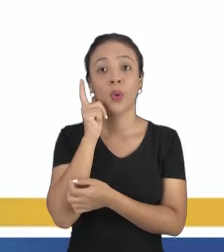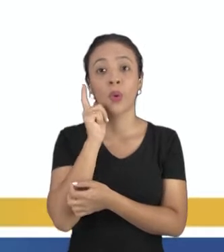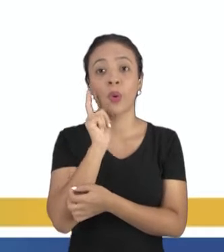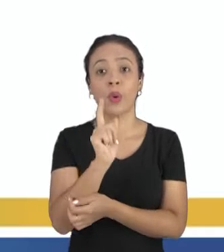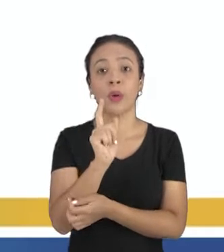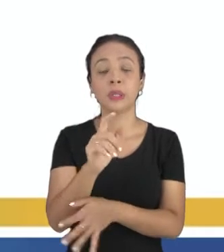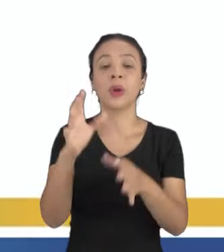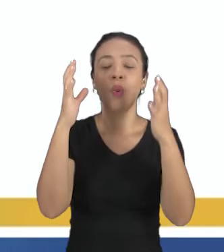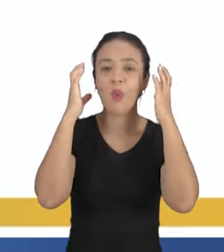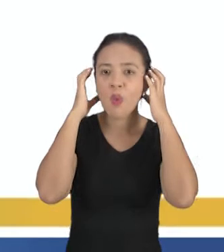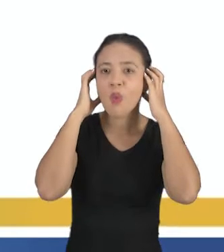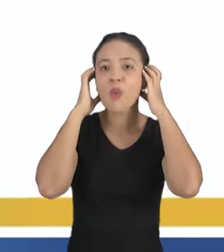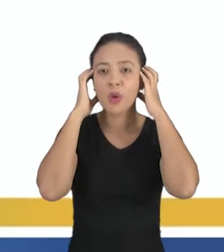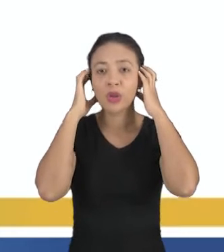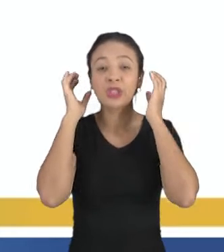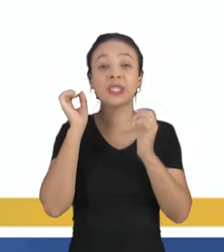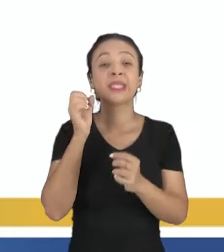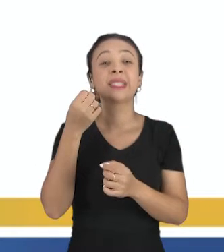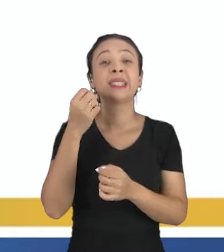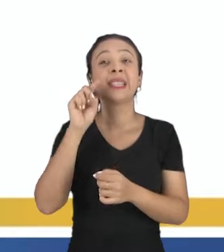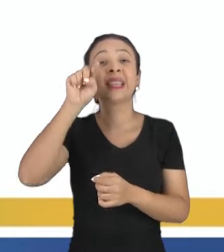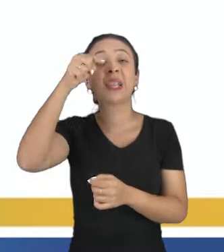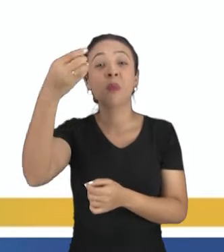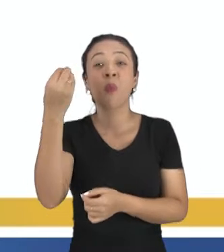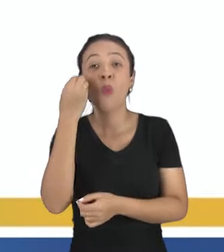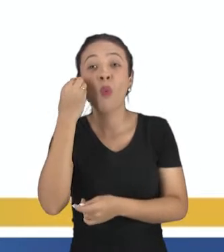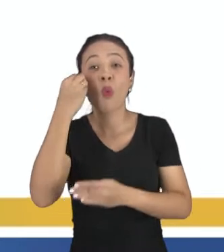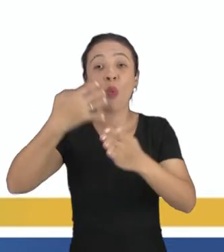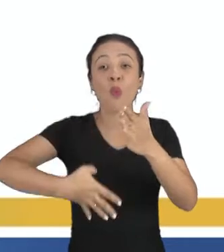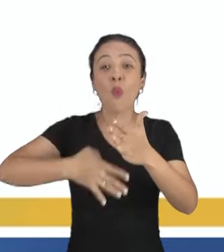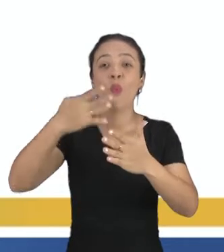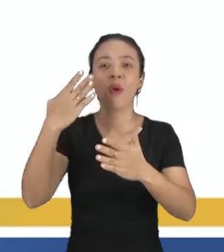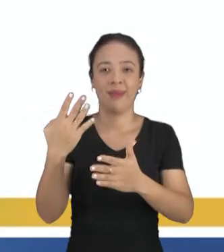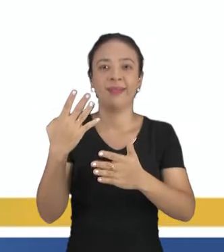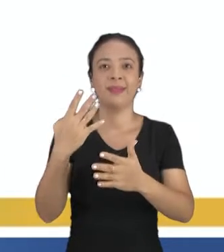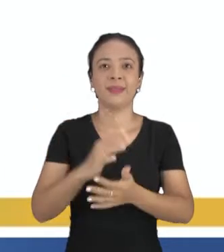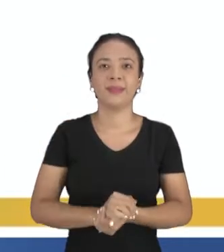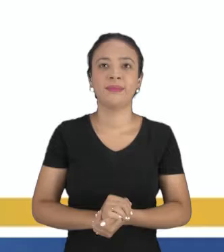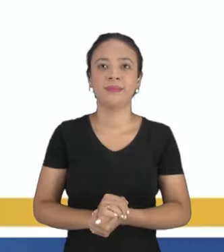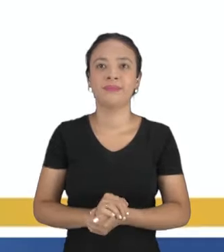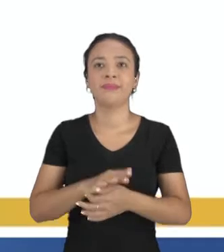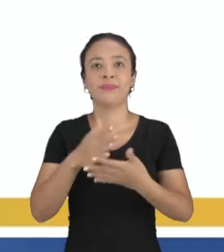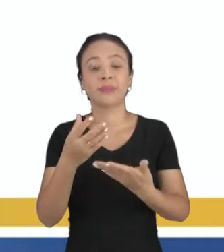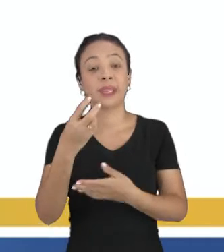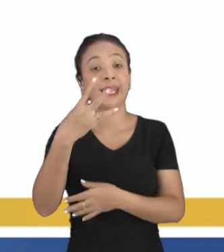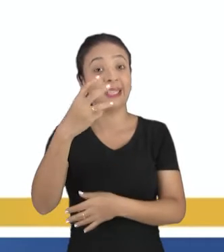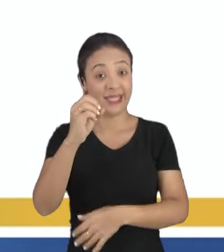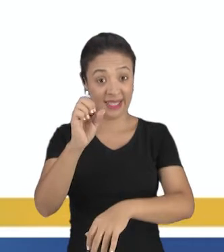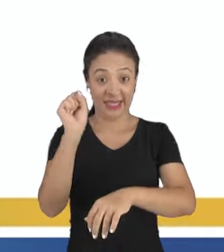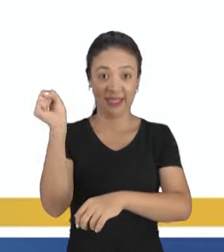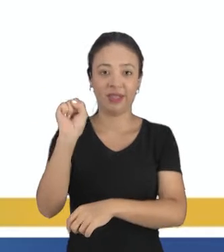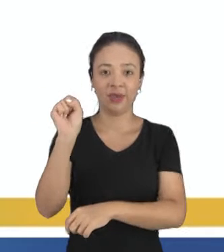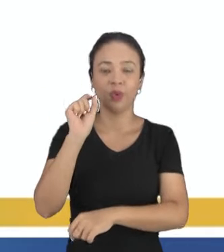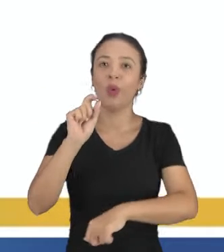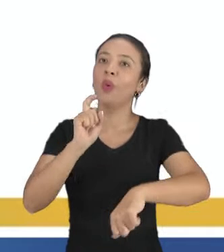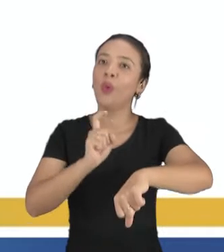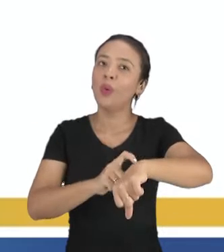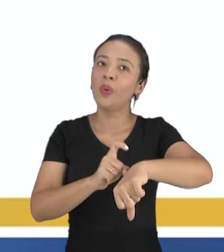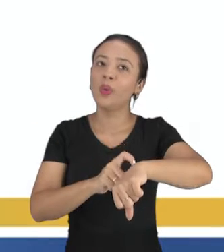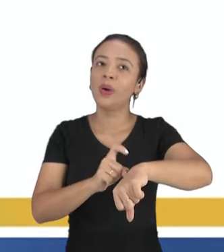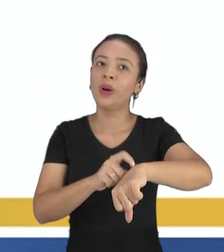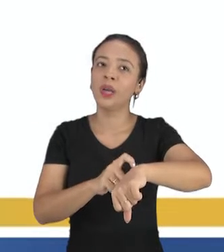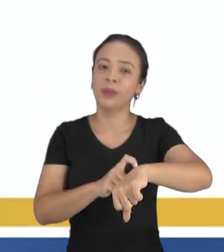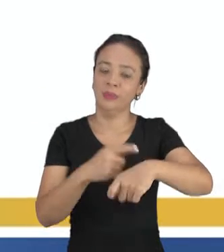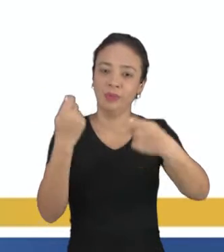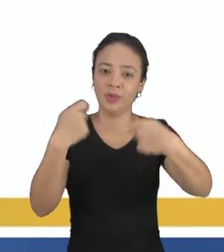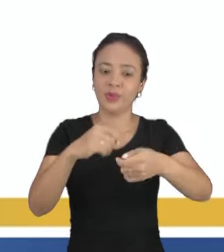na 4ª tentativa, sendo de 30 segundos o tempo gasto para